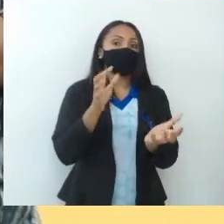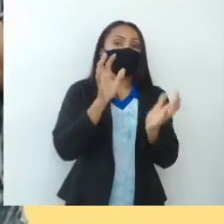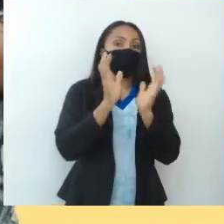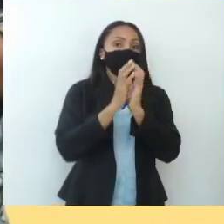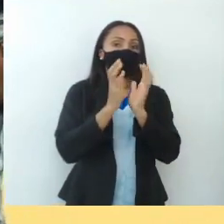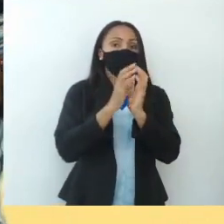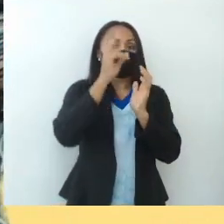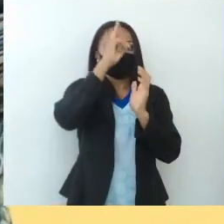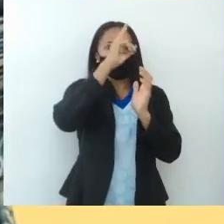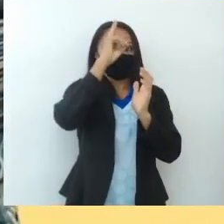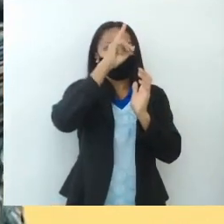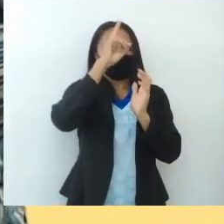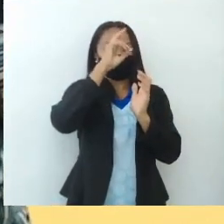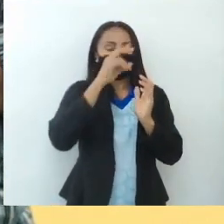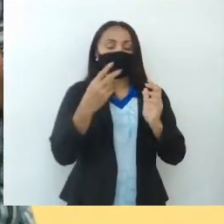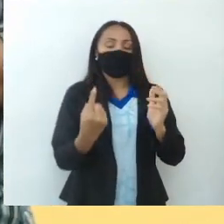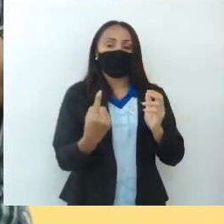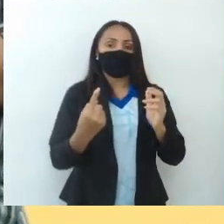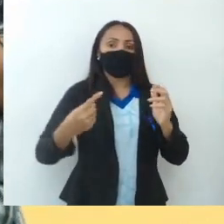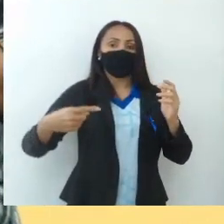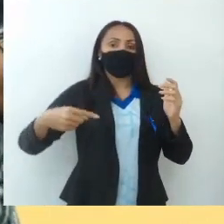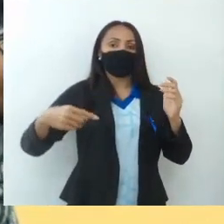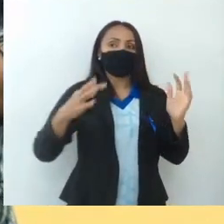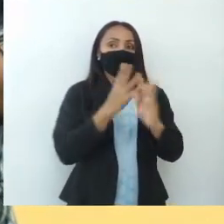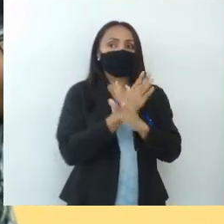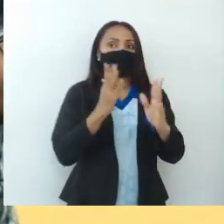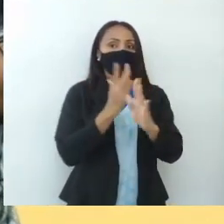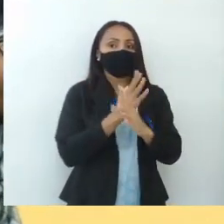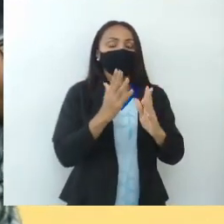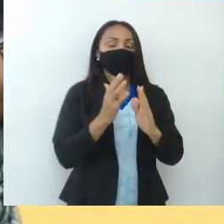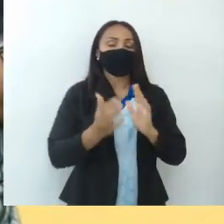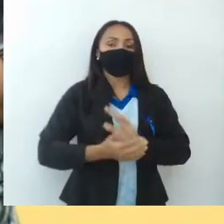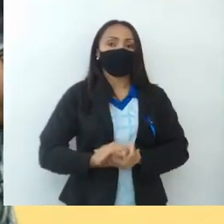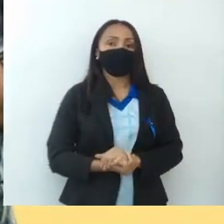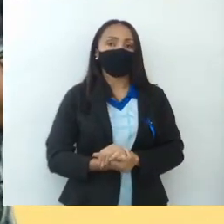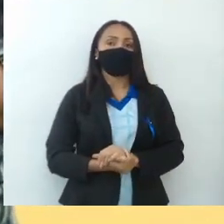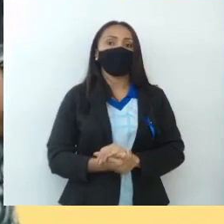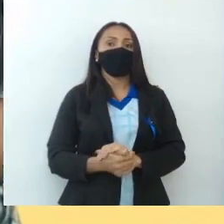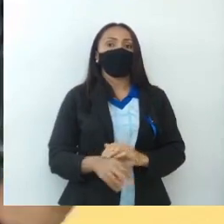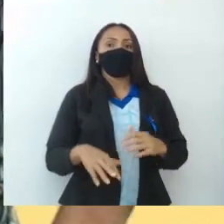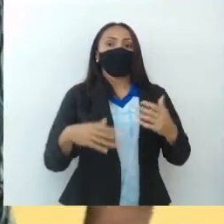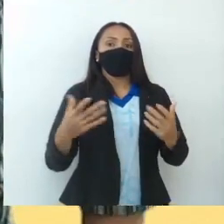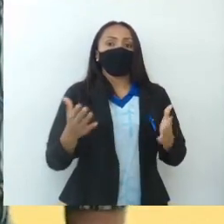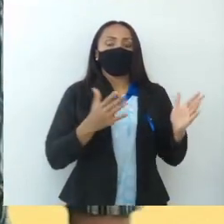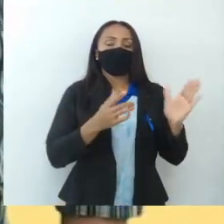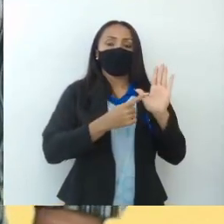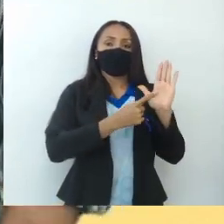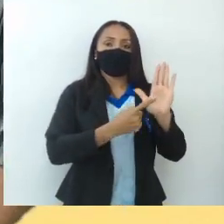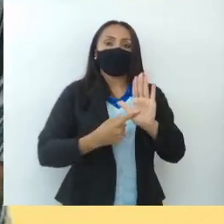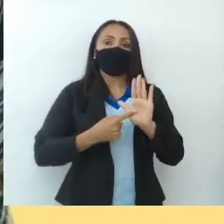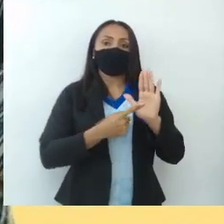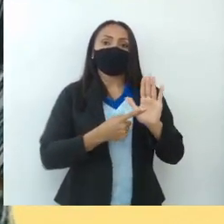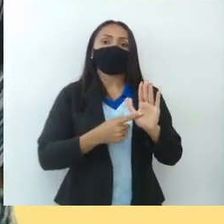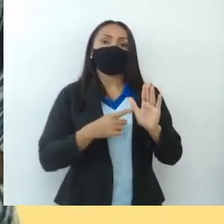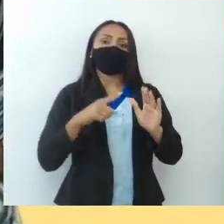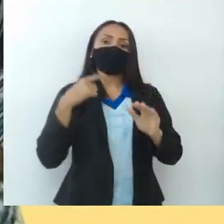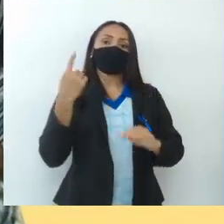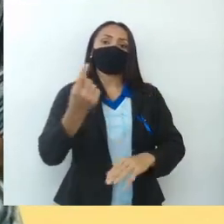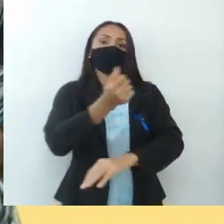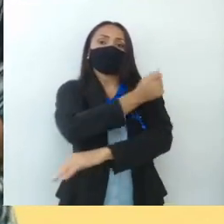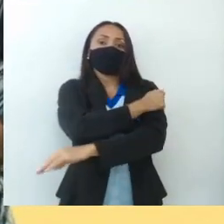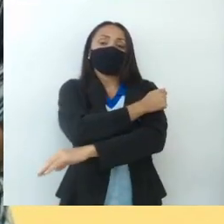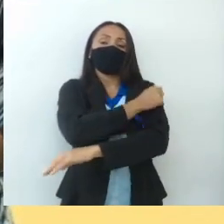Muito interessante. E o interessante, professor, que justamente nessa série, como a gente procura mostrar ao nosso estudante aqui, os